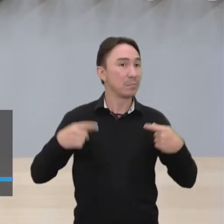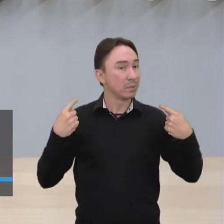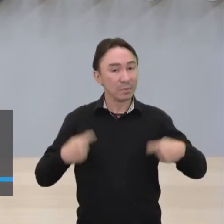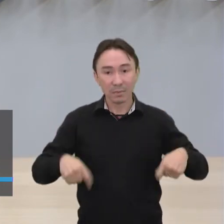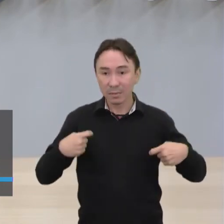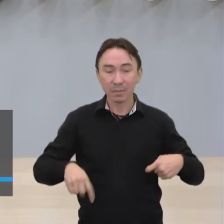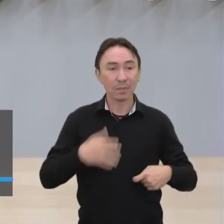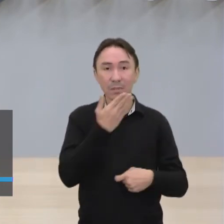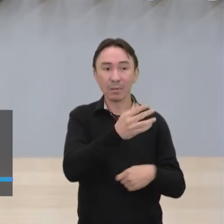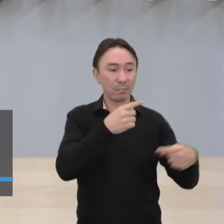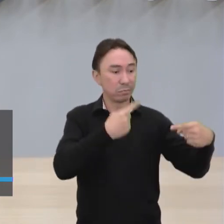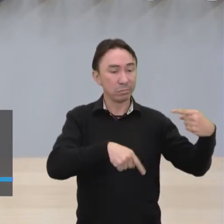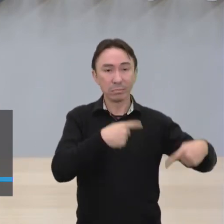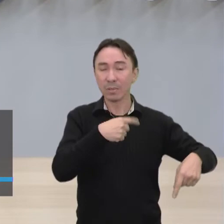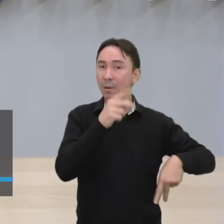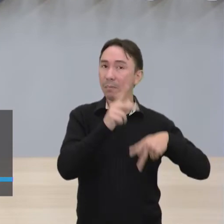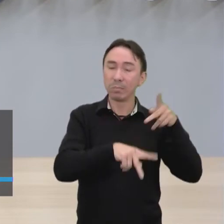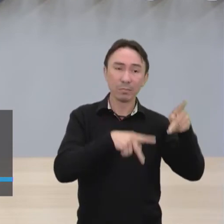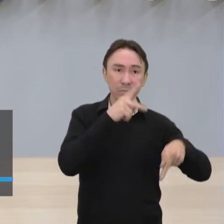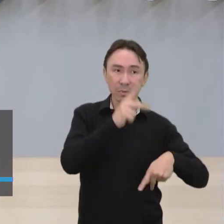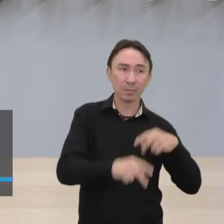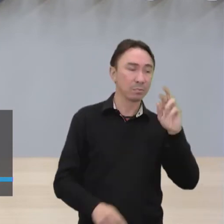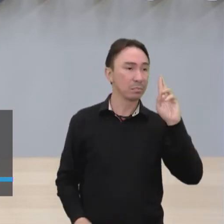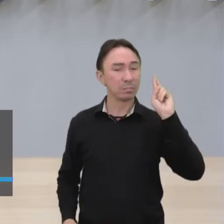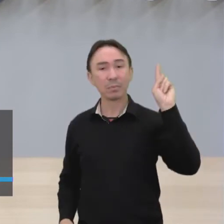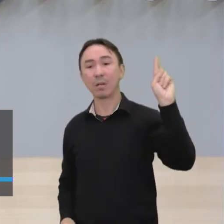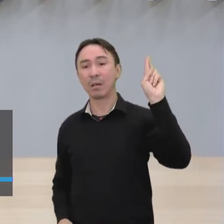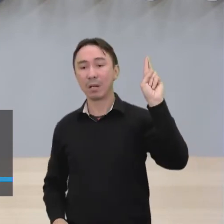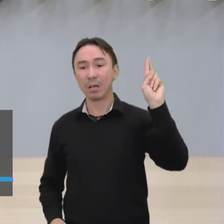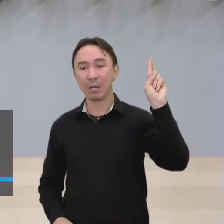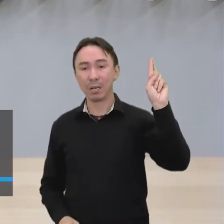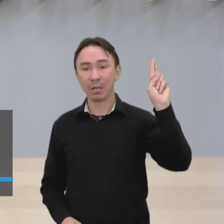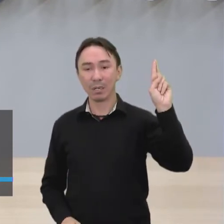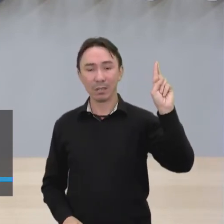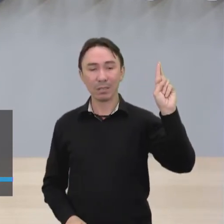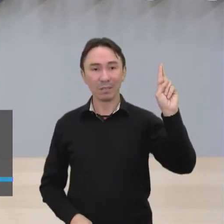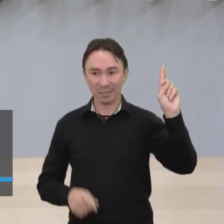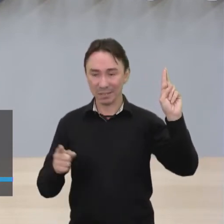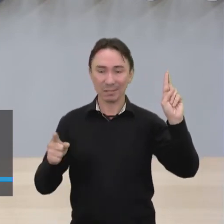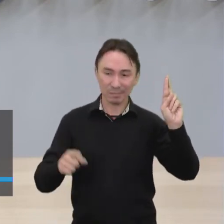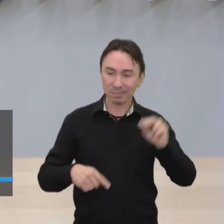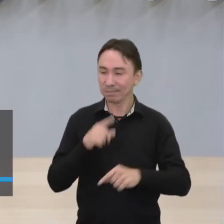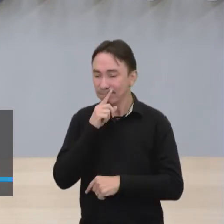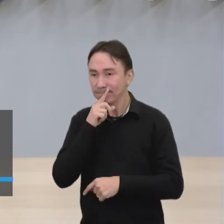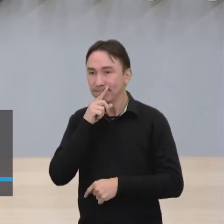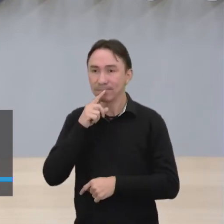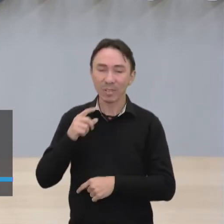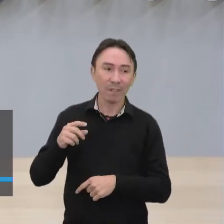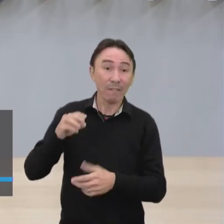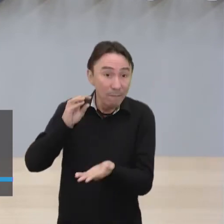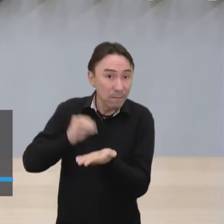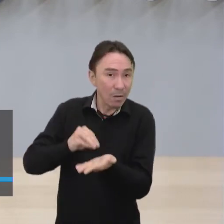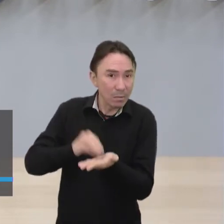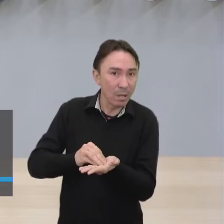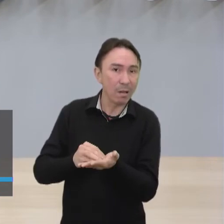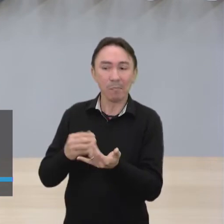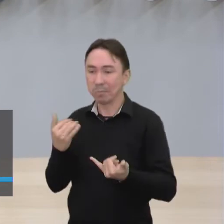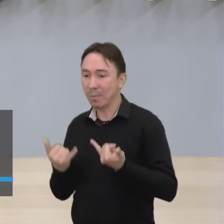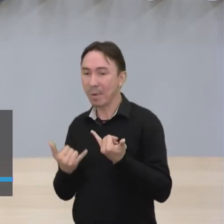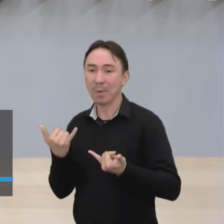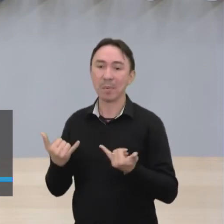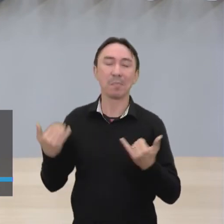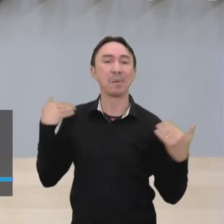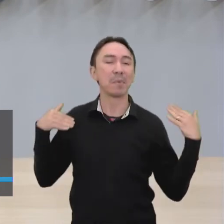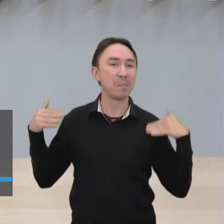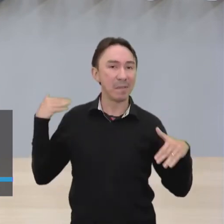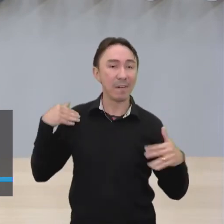que são alternativas que são criadas a partir da deficiência. Então, falta o lazer, a